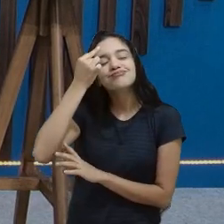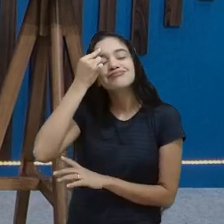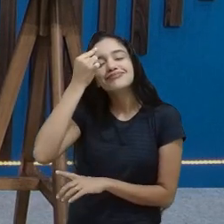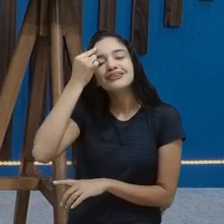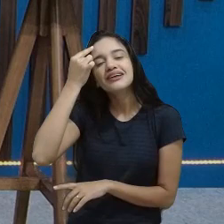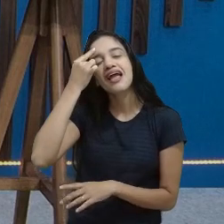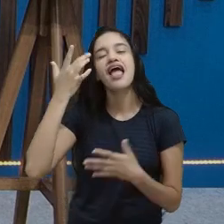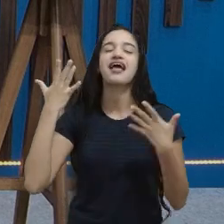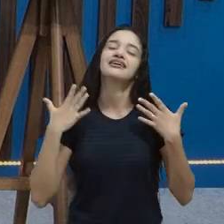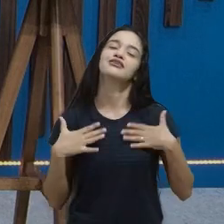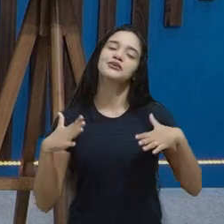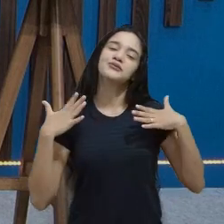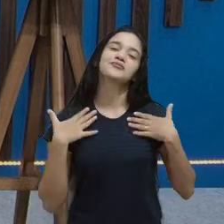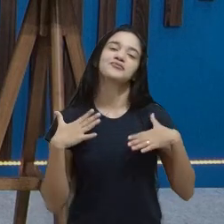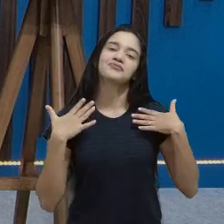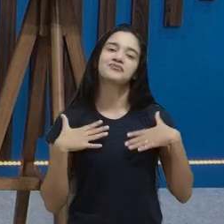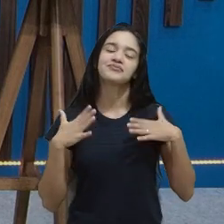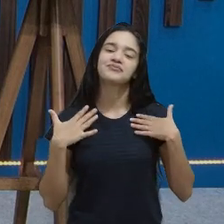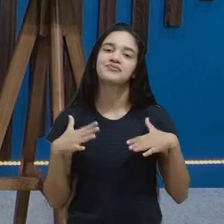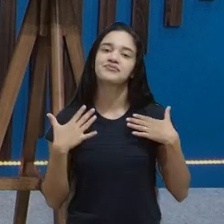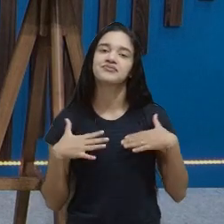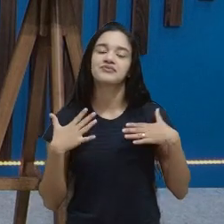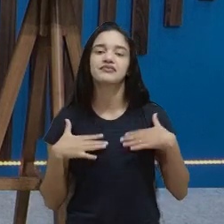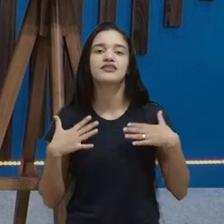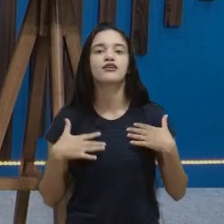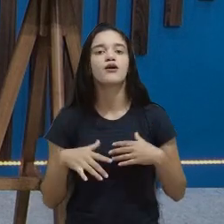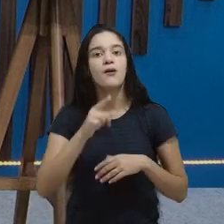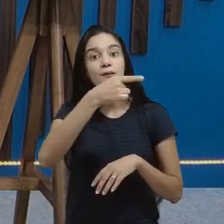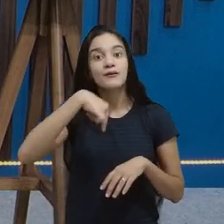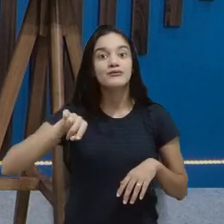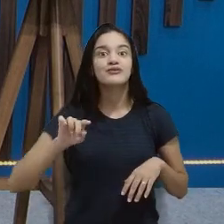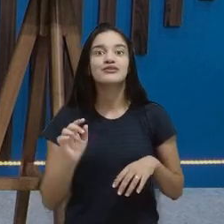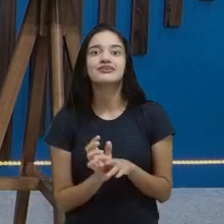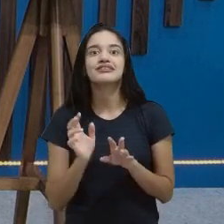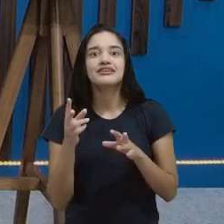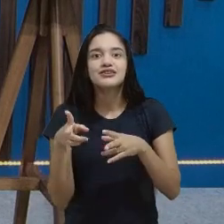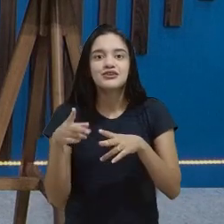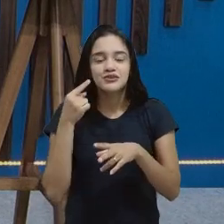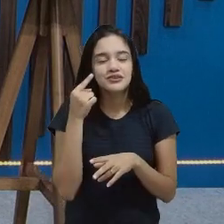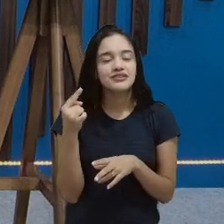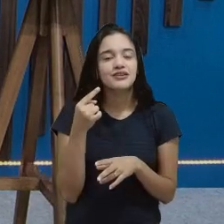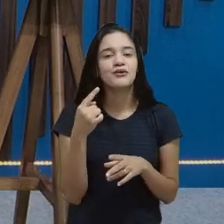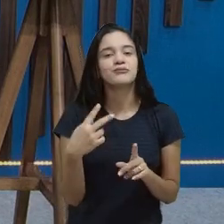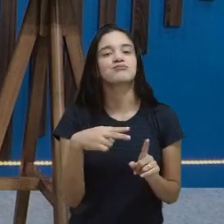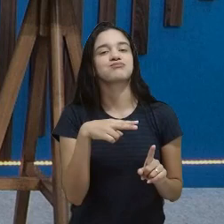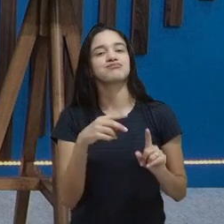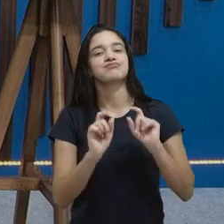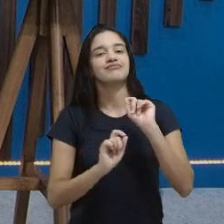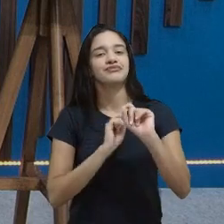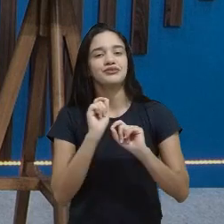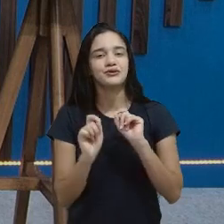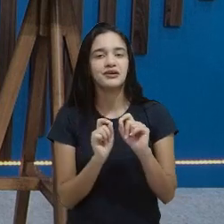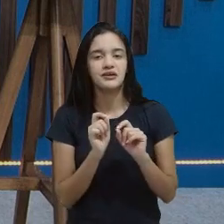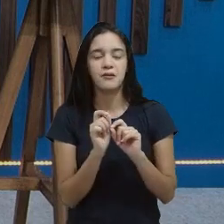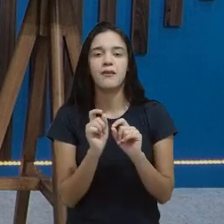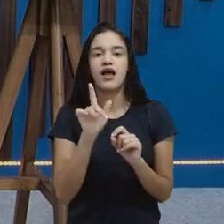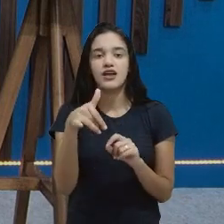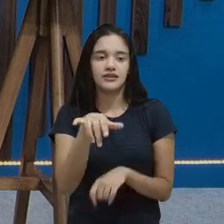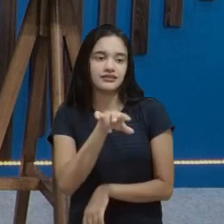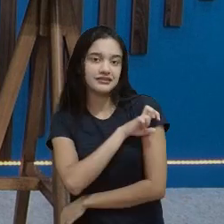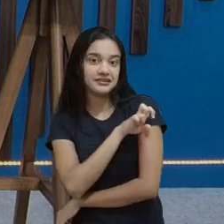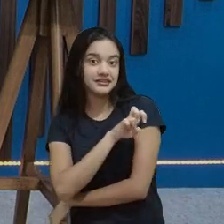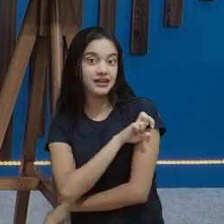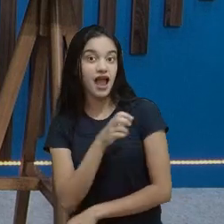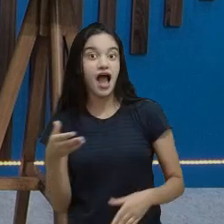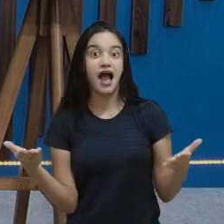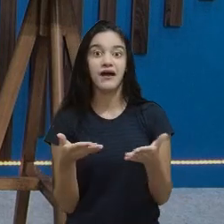bem descansada, e aí estão aí cheios de expectativas, não é, onde saíram do 5º ano,